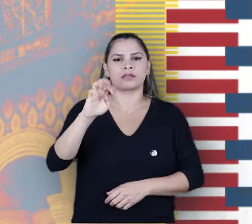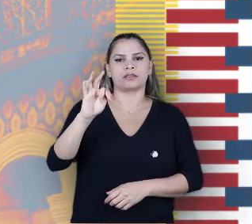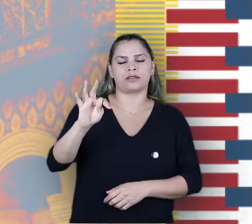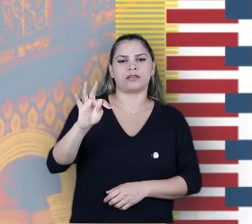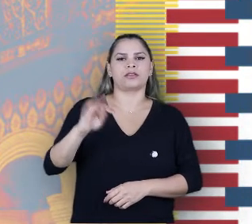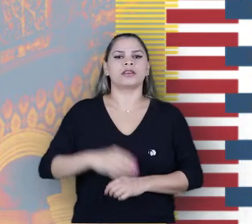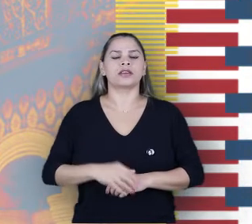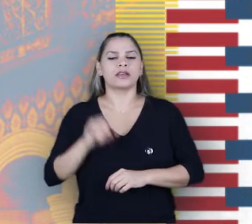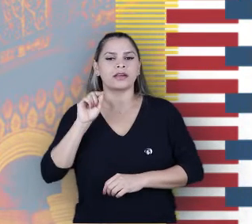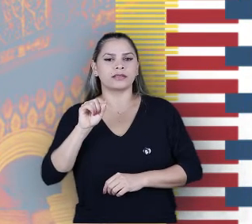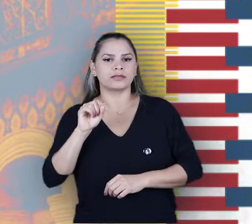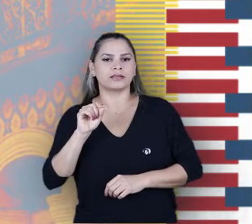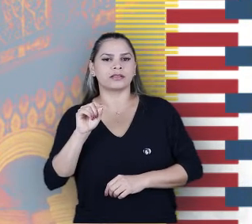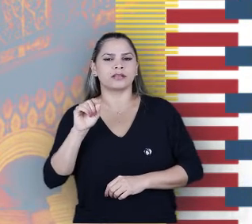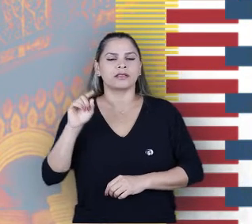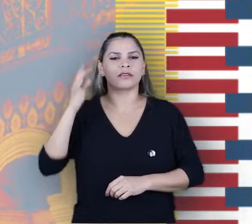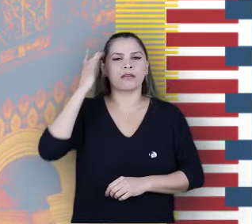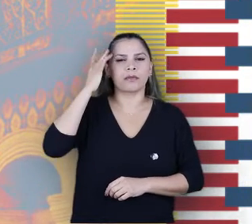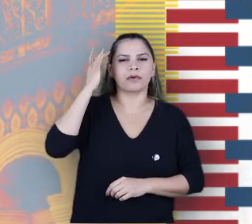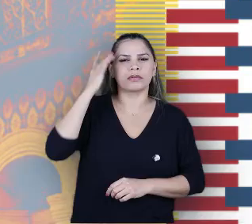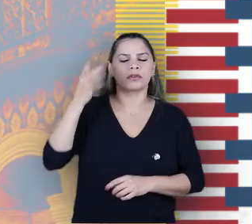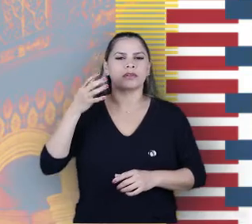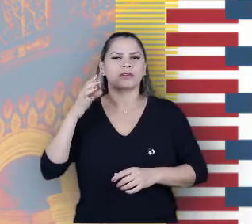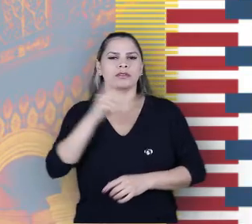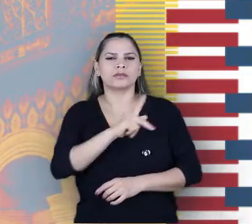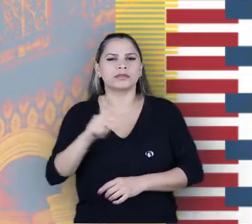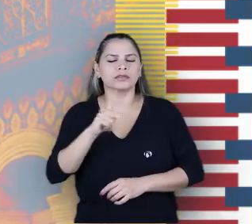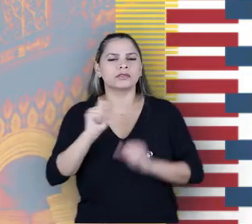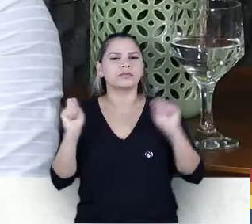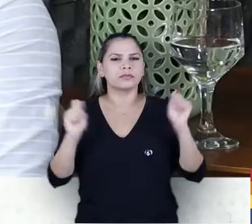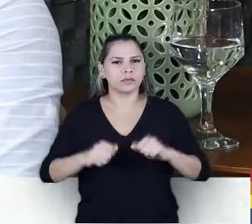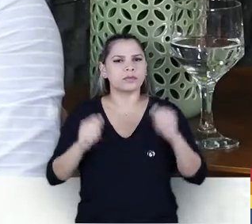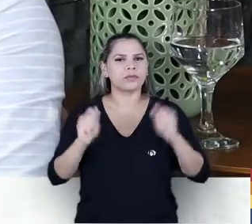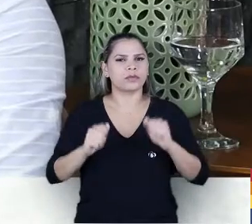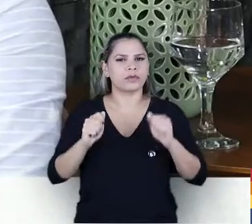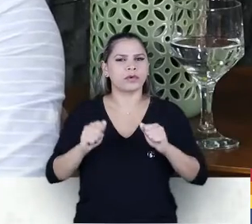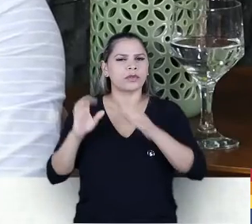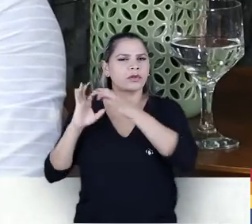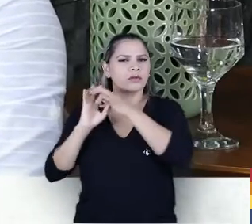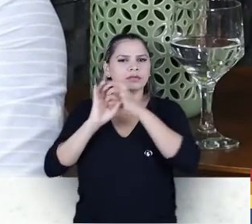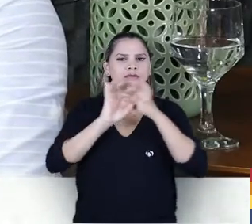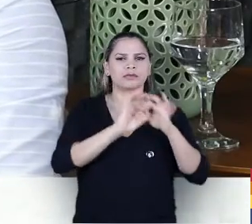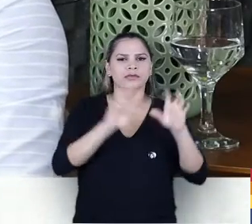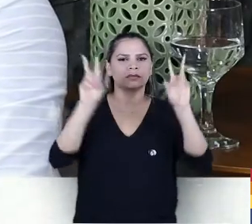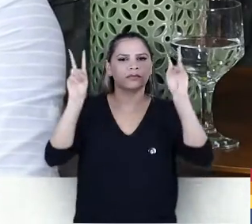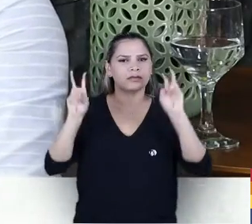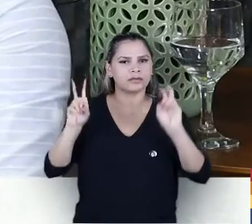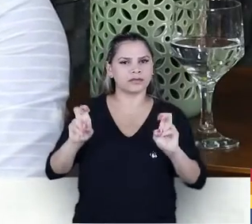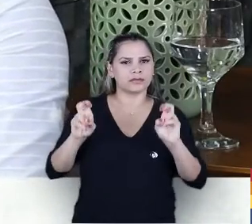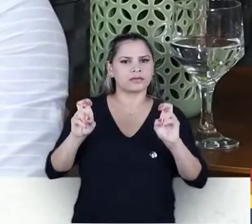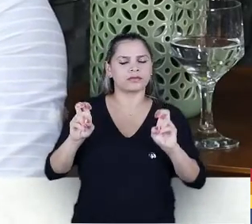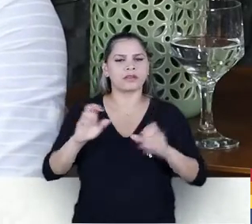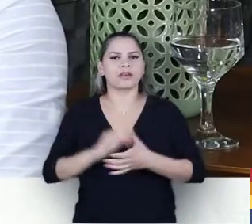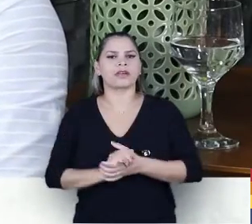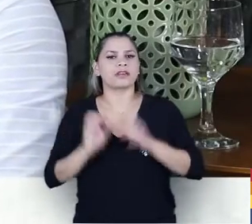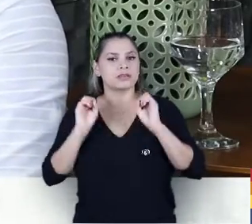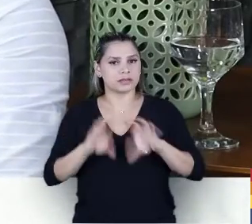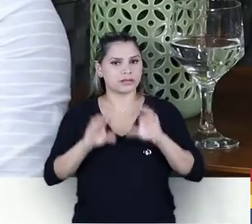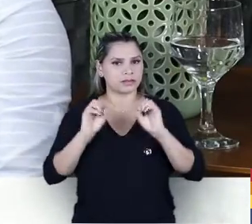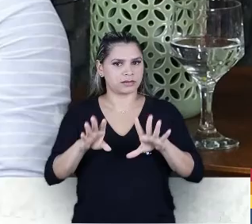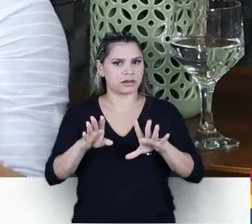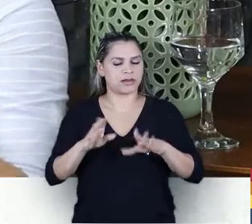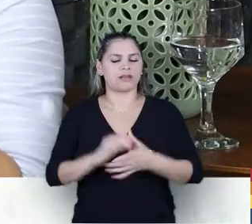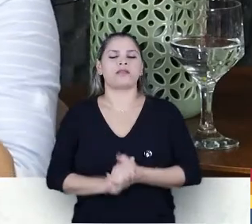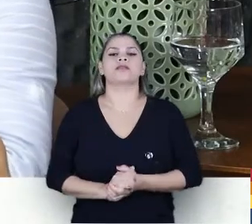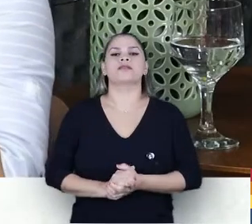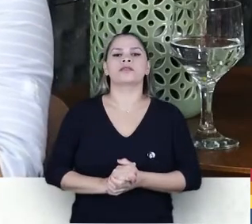intuito de propiciar ao estudante o desenvolvimento de habilidades. Então, o que eu trouxe um